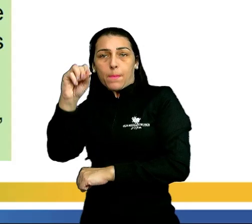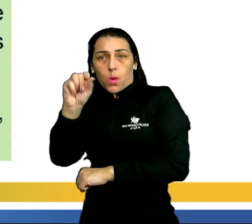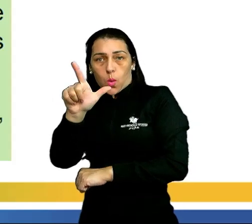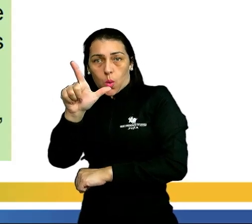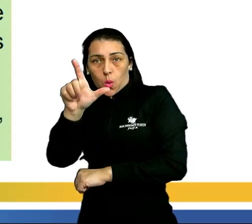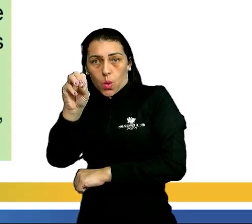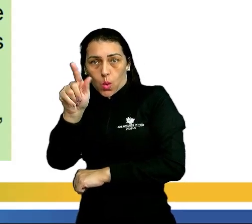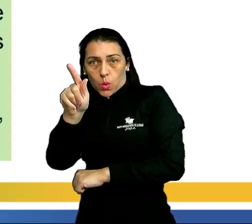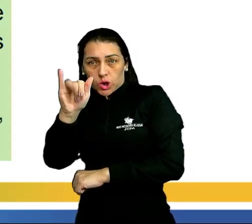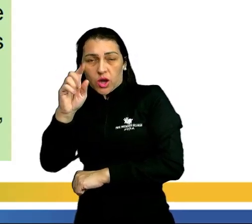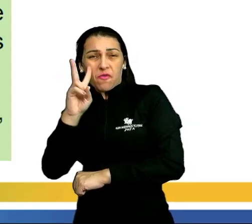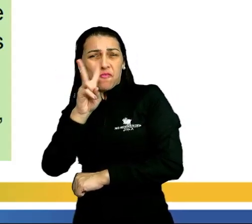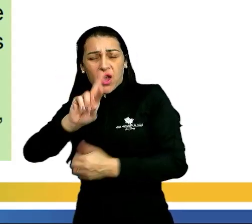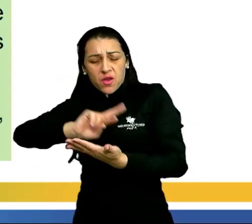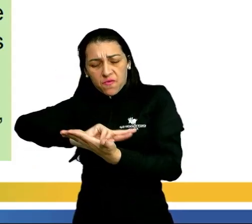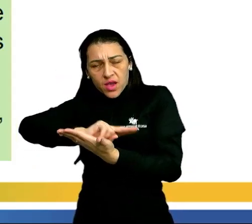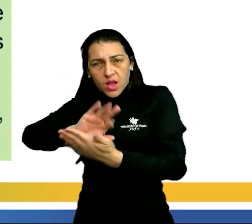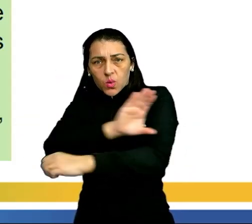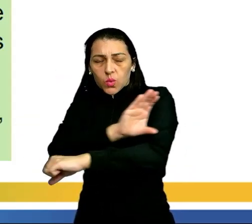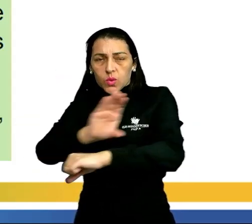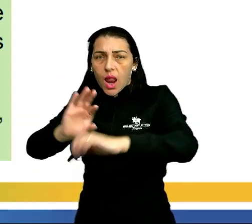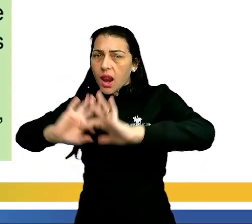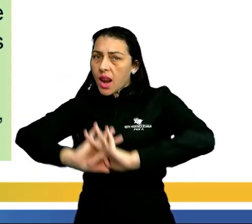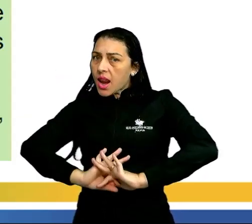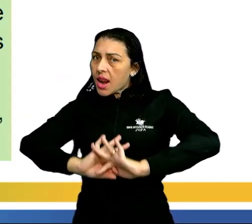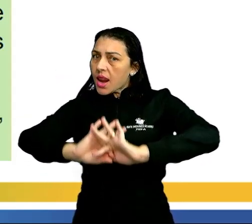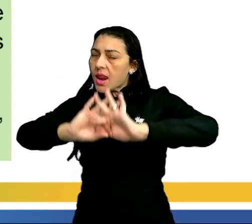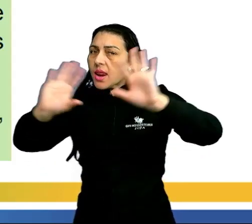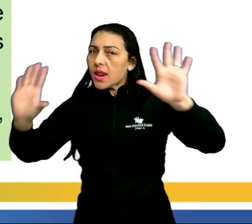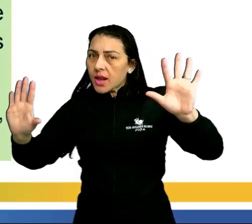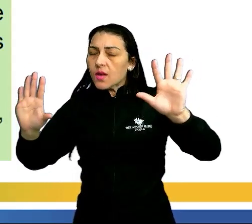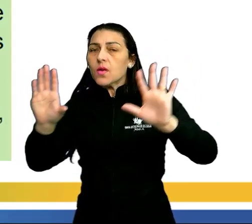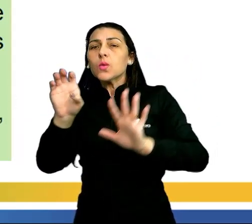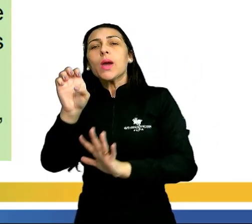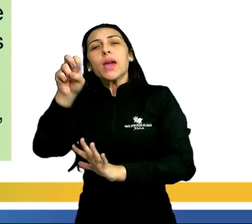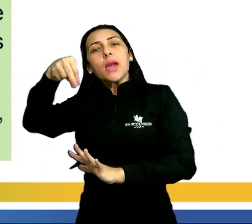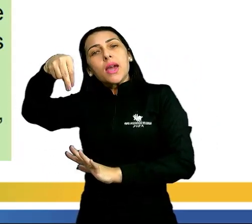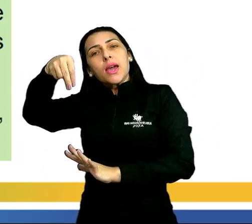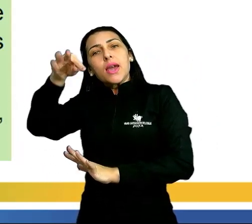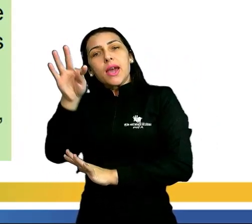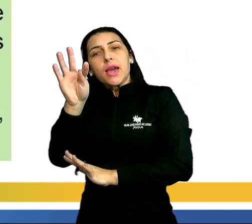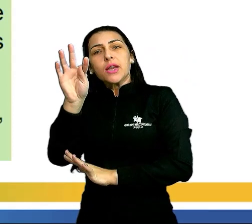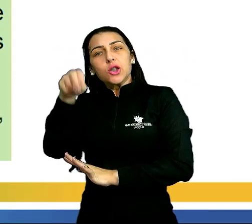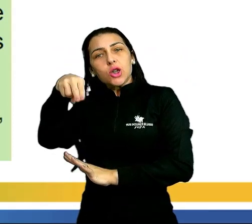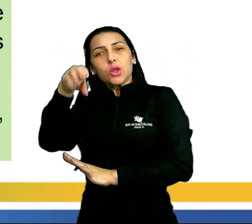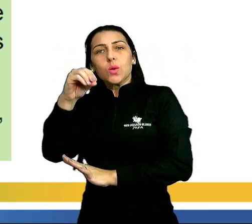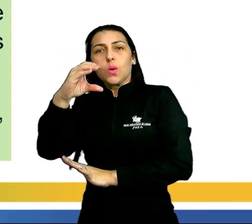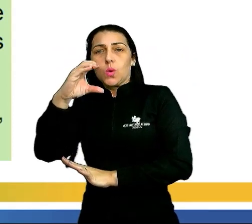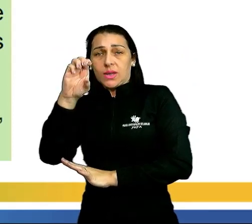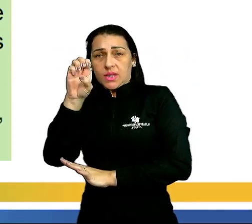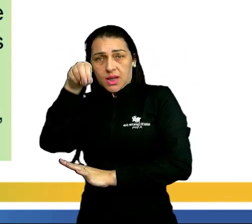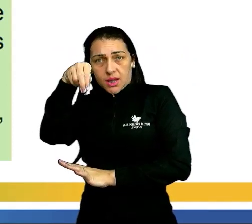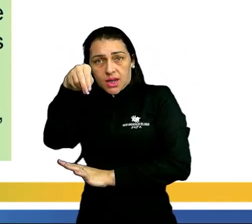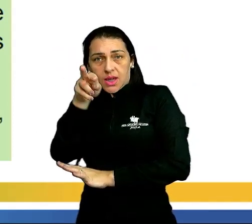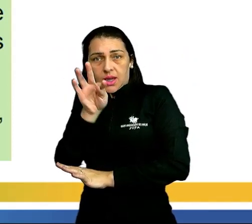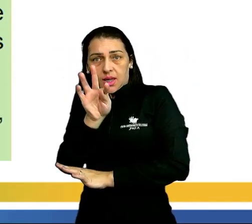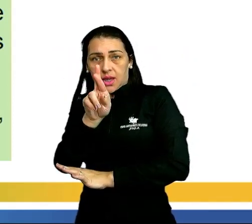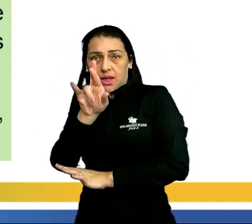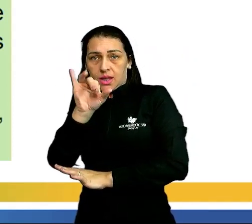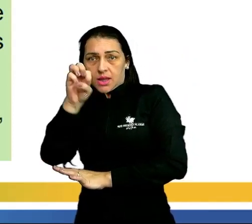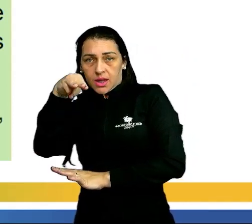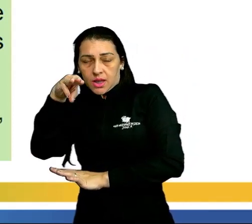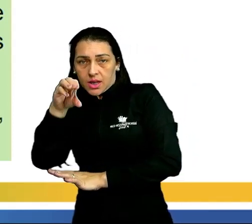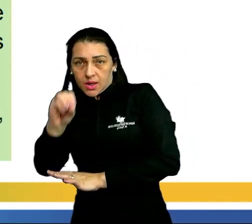culturas de forma livre do etnocentrismo negativo. O que quer dizer que sem julgar a